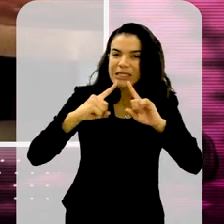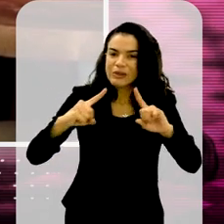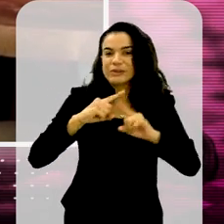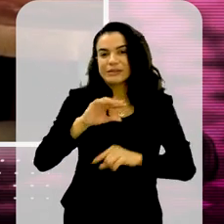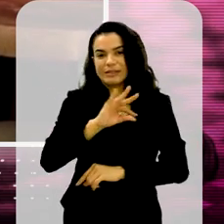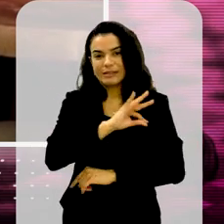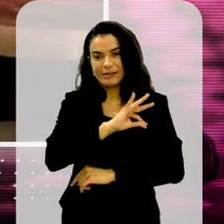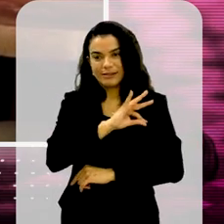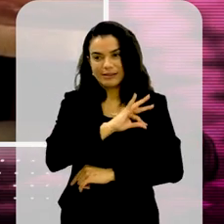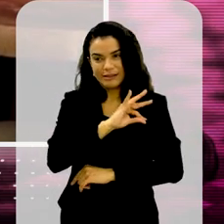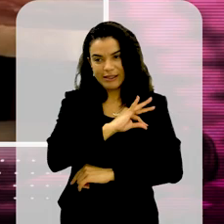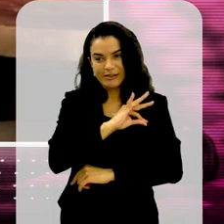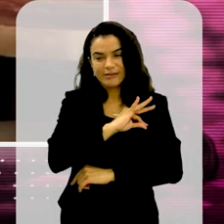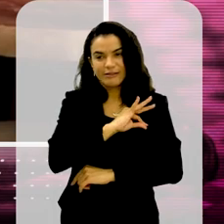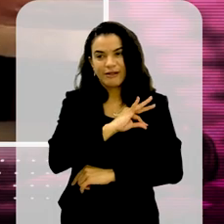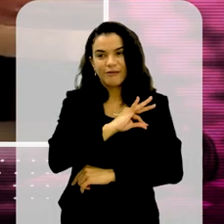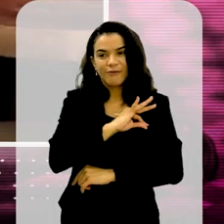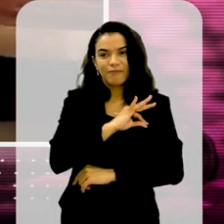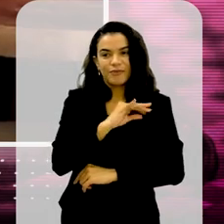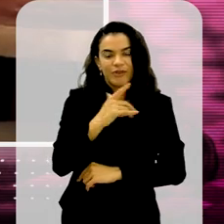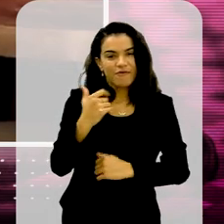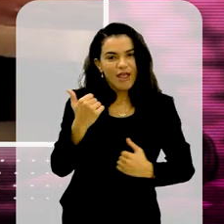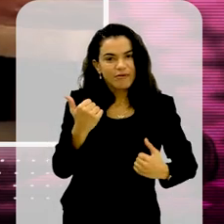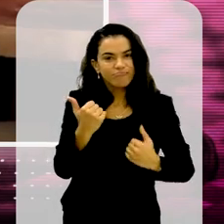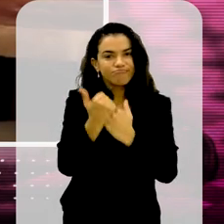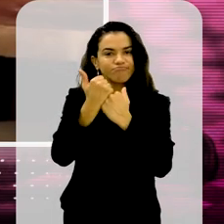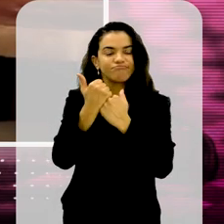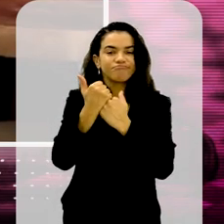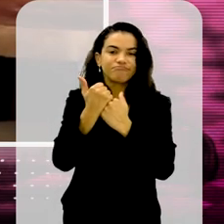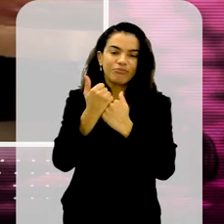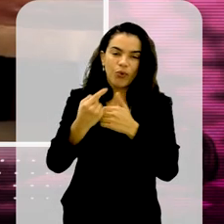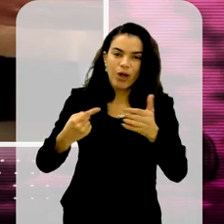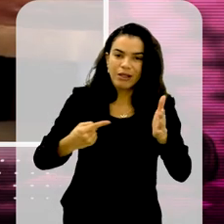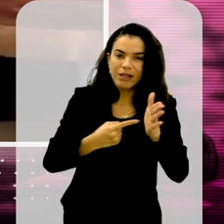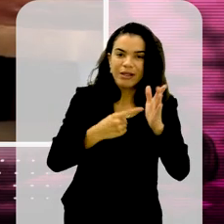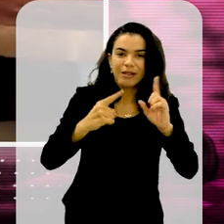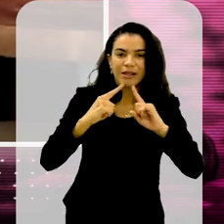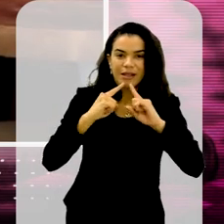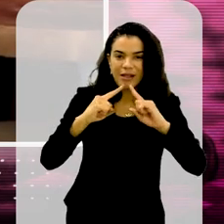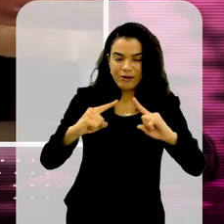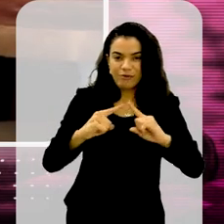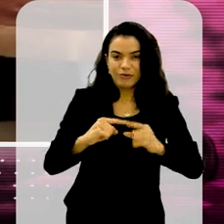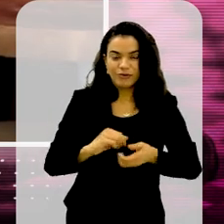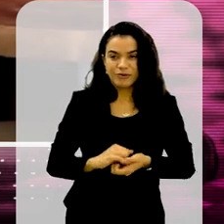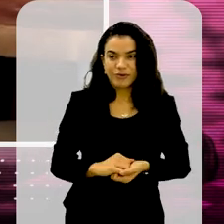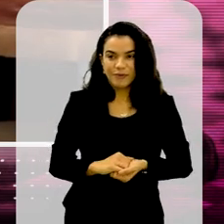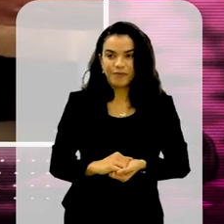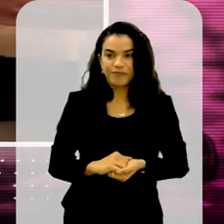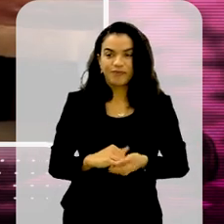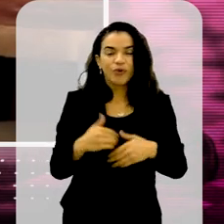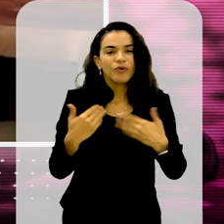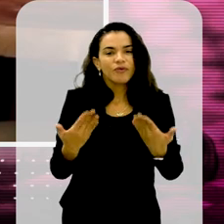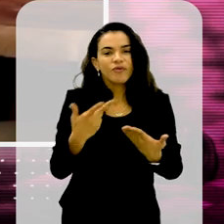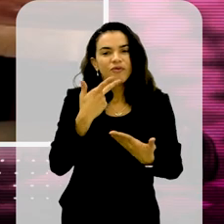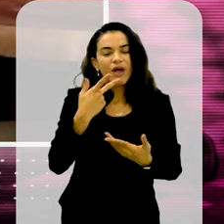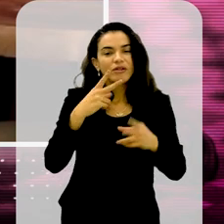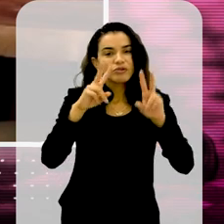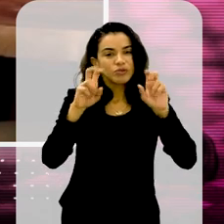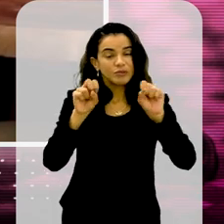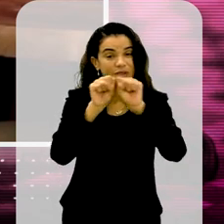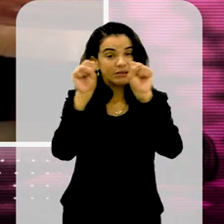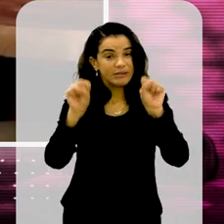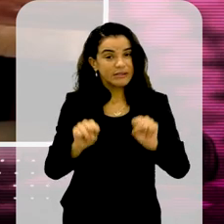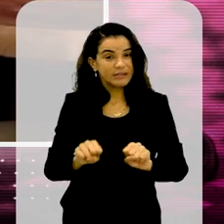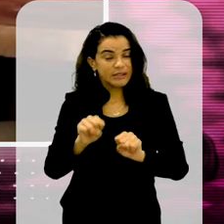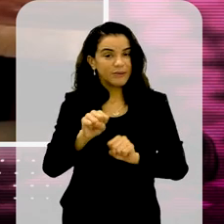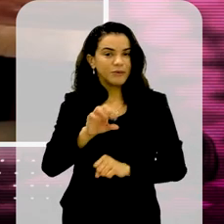denúncia, no inquérito policial, que vai dar substrato para uma denúncia e para uma condenação efetiva. Então, quando a gente fala